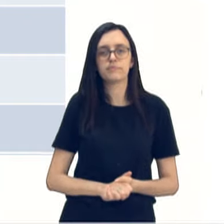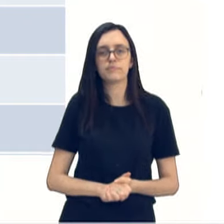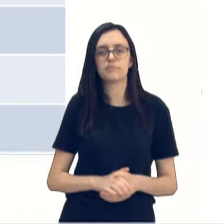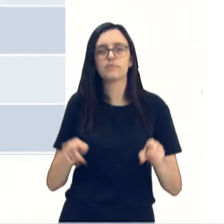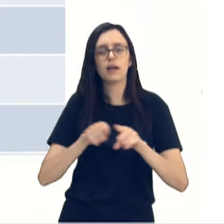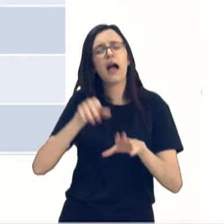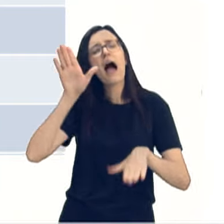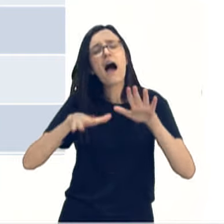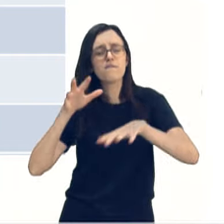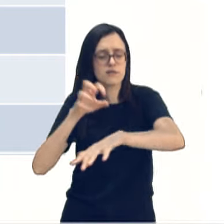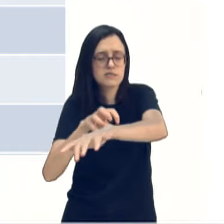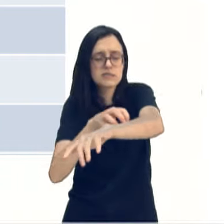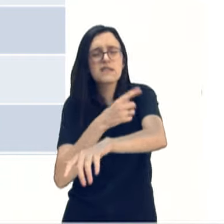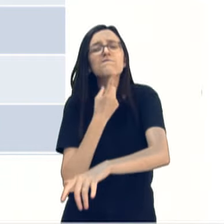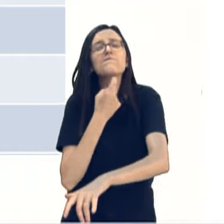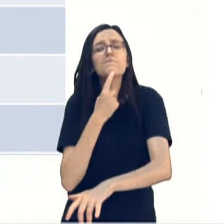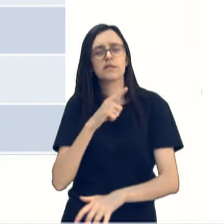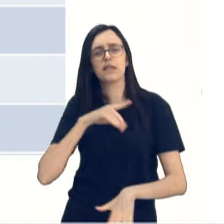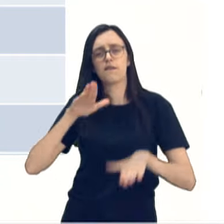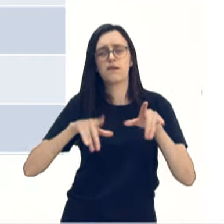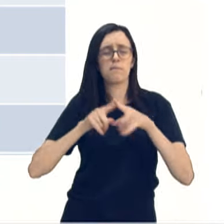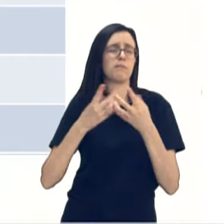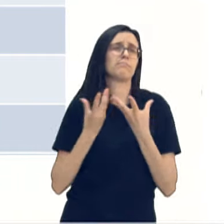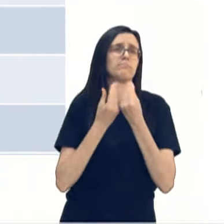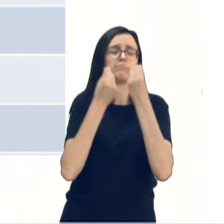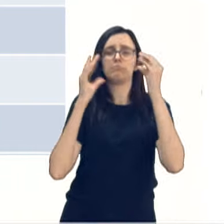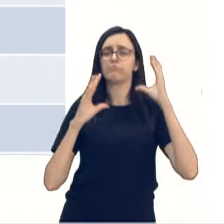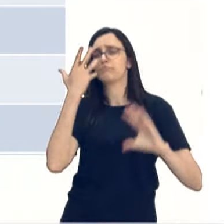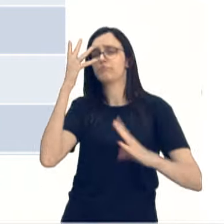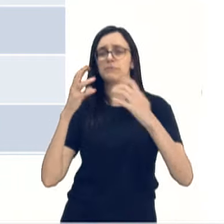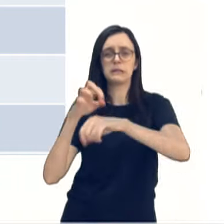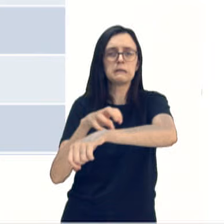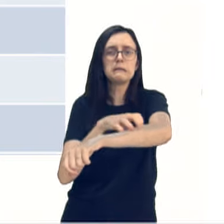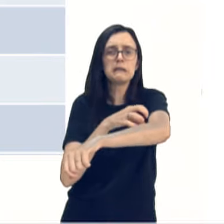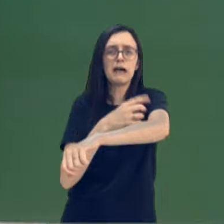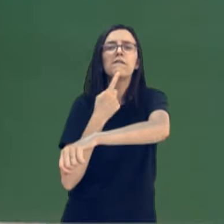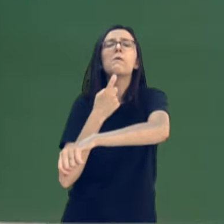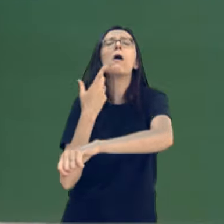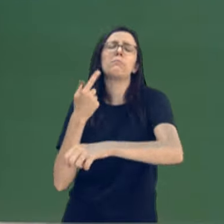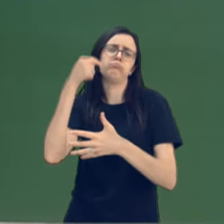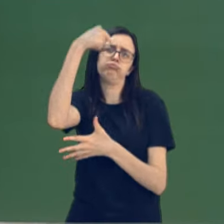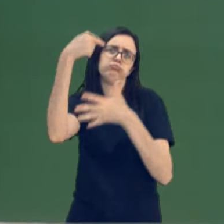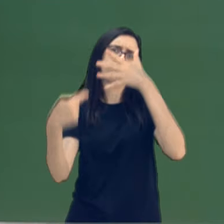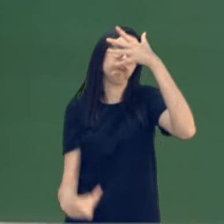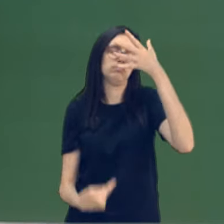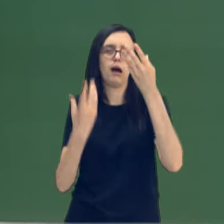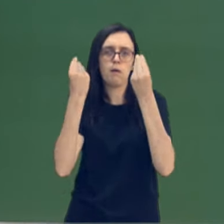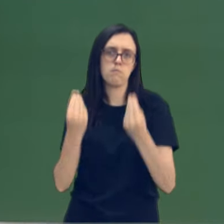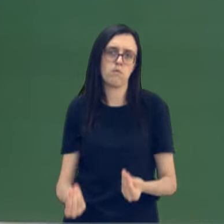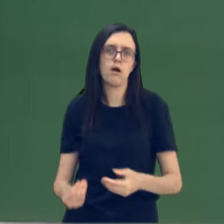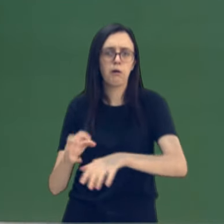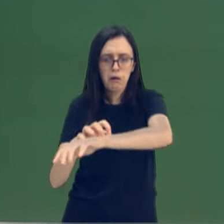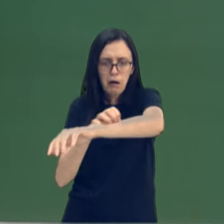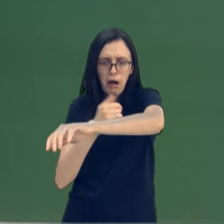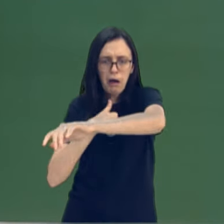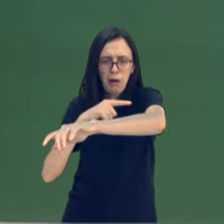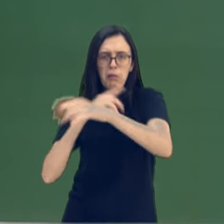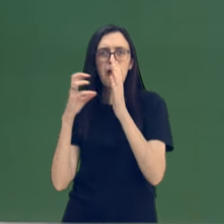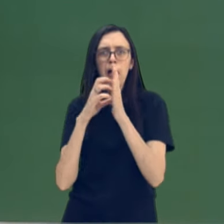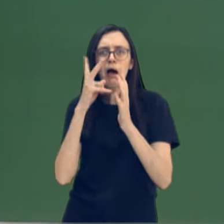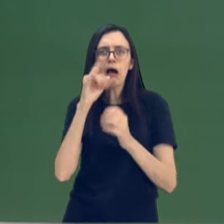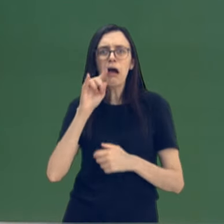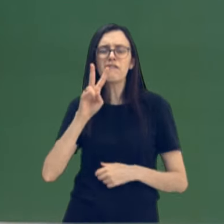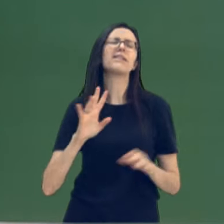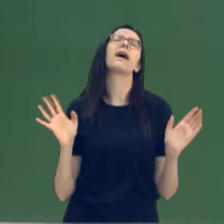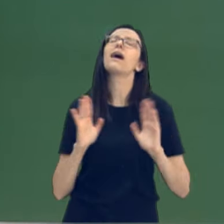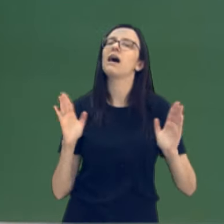algumas manchas avermelhadas na pele. Mas tem tanta coisa que causa mancha avermelhada na pele que não é porque você tem umas manchinhas que você vai achar que está com HIV. Né?